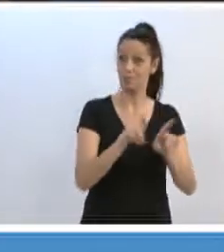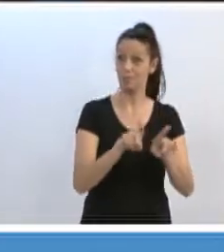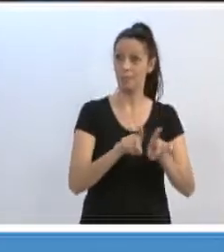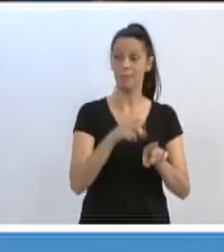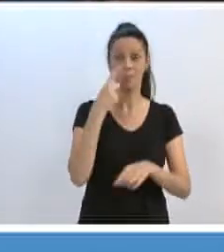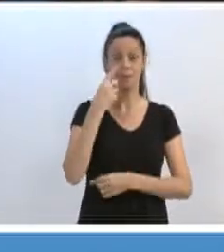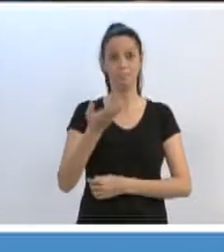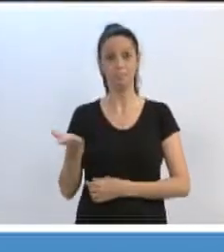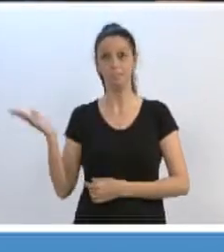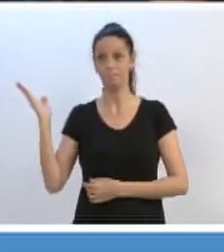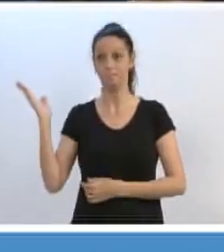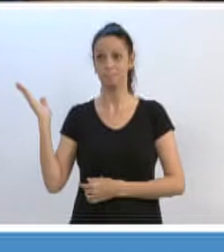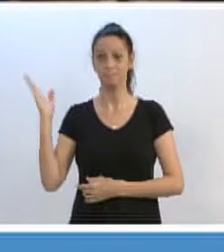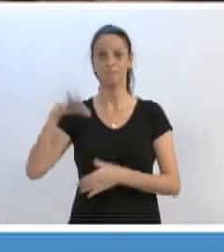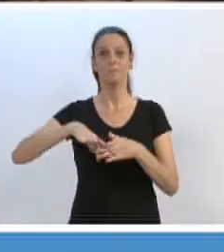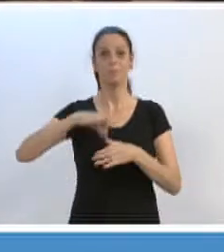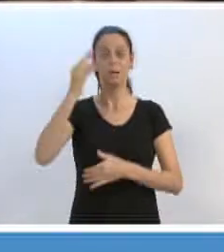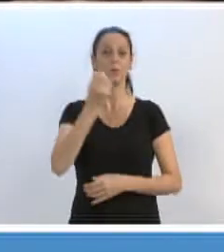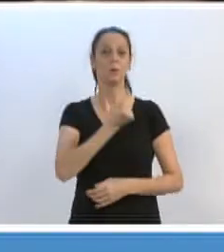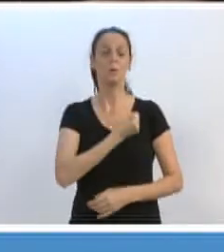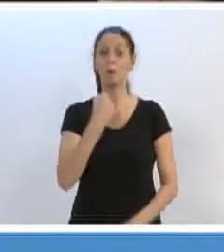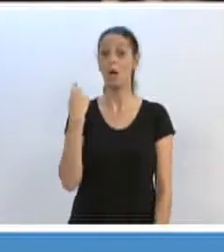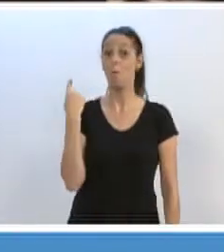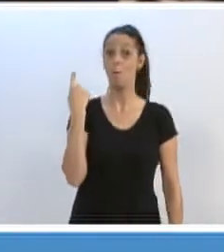O número é